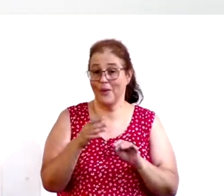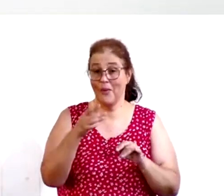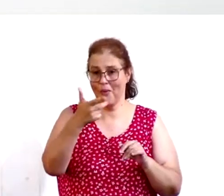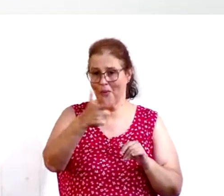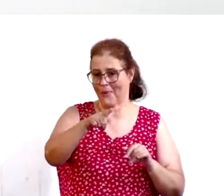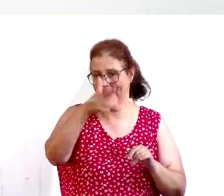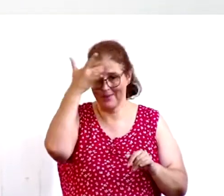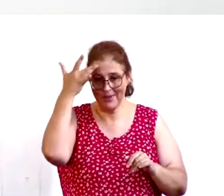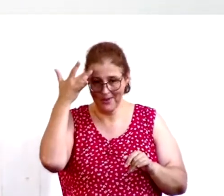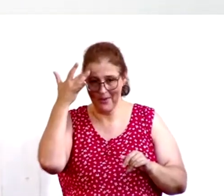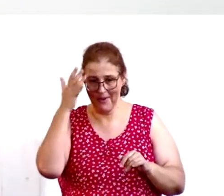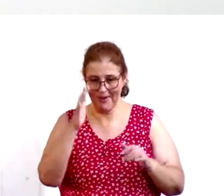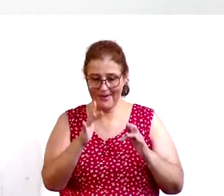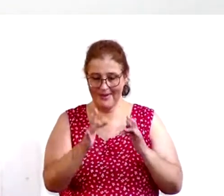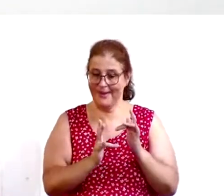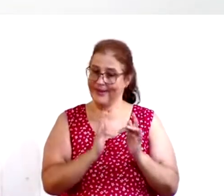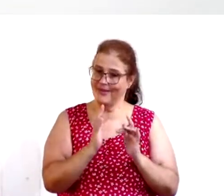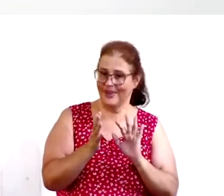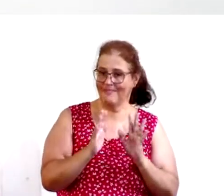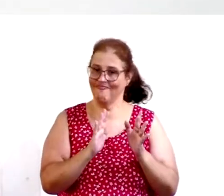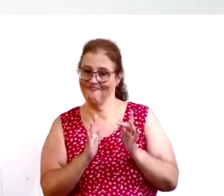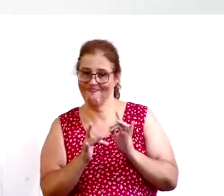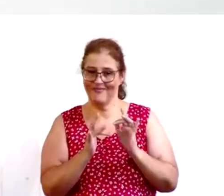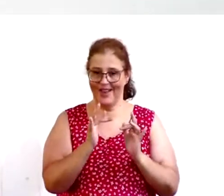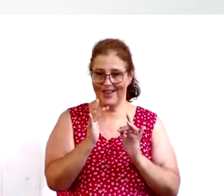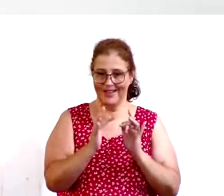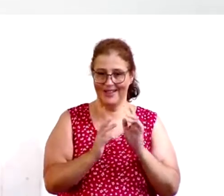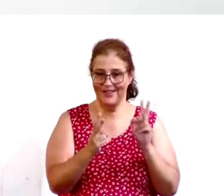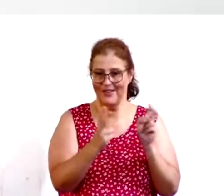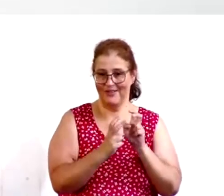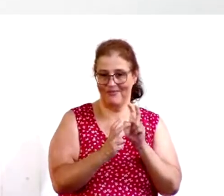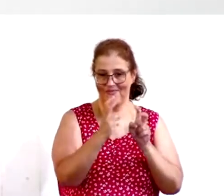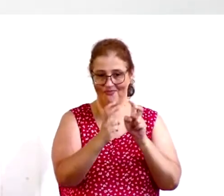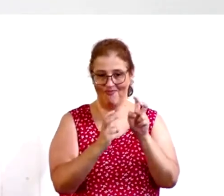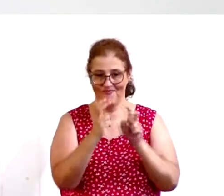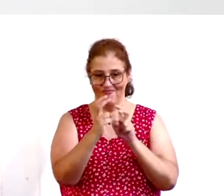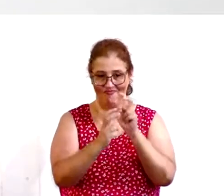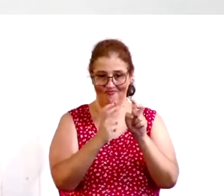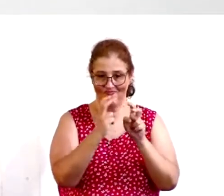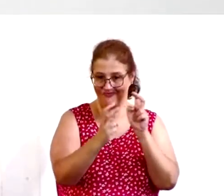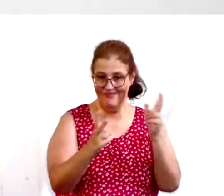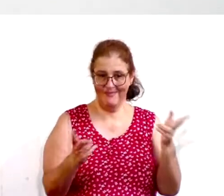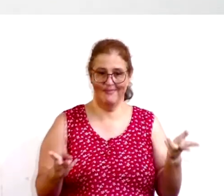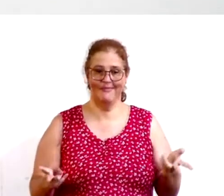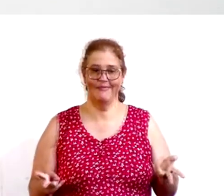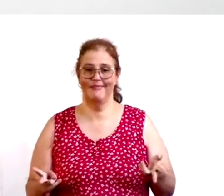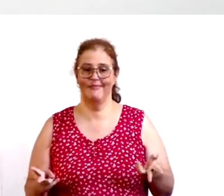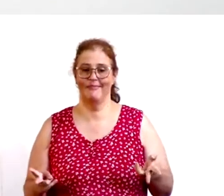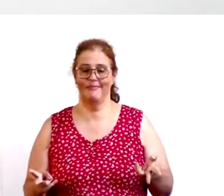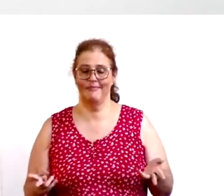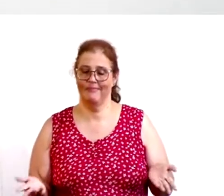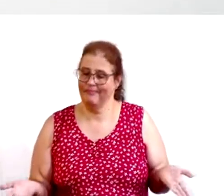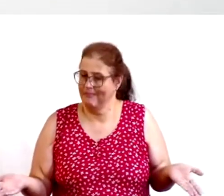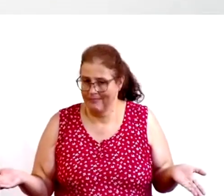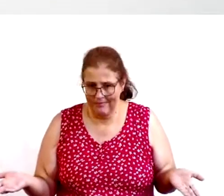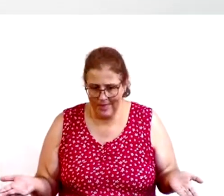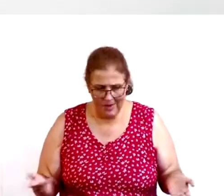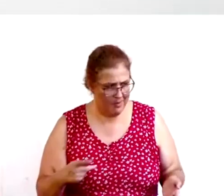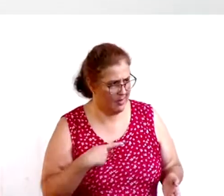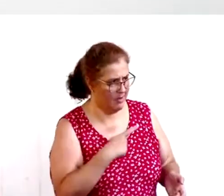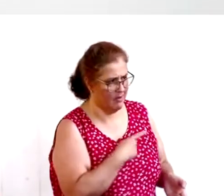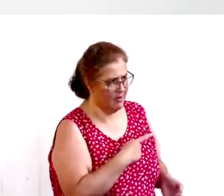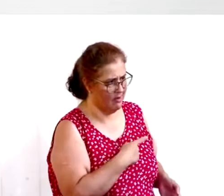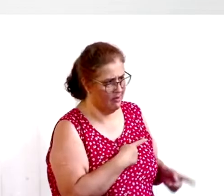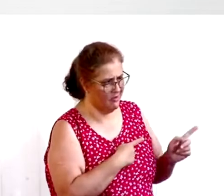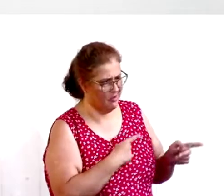assim. E então, pastor, o que eu devo fazer? E o pastor respondeu, primeira coisa, você não é crente.